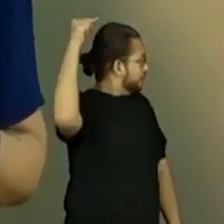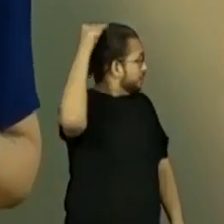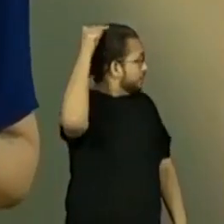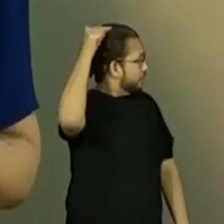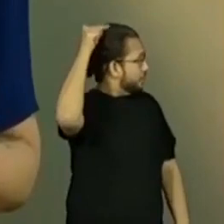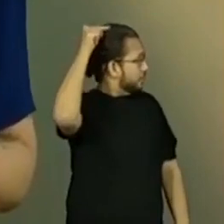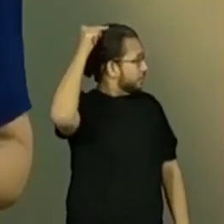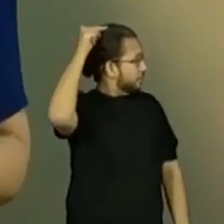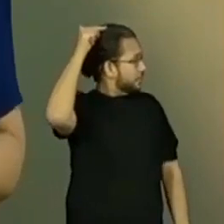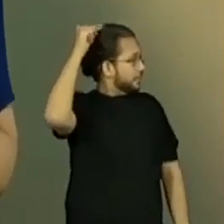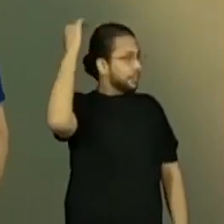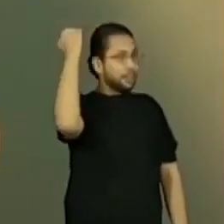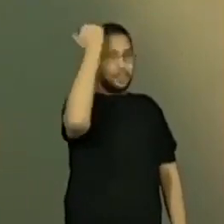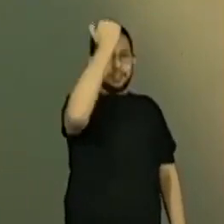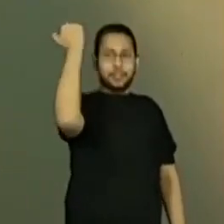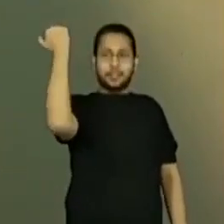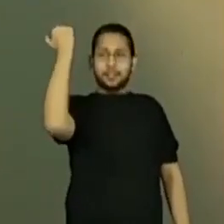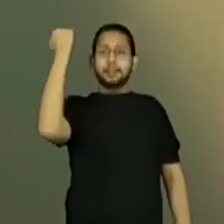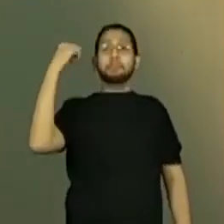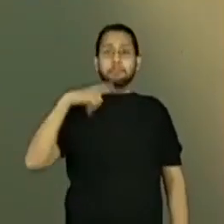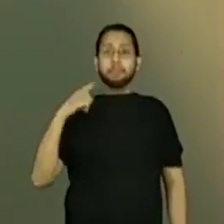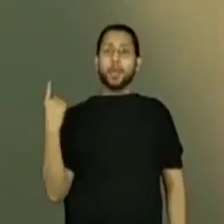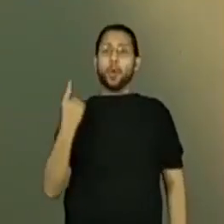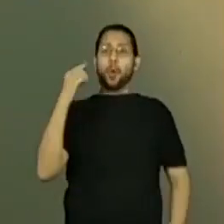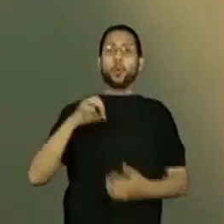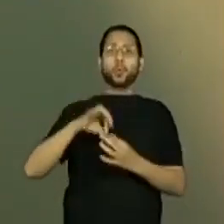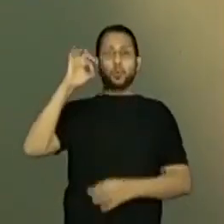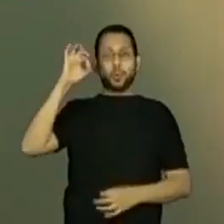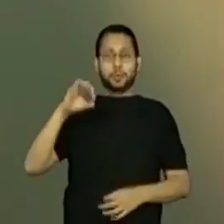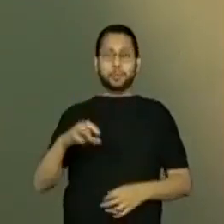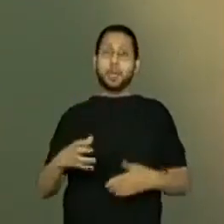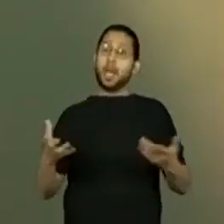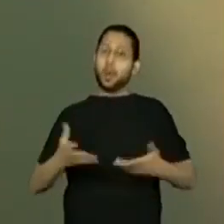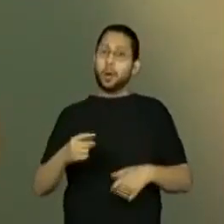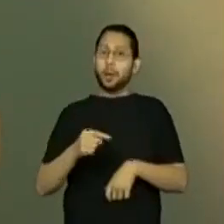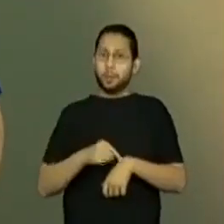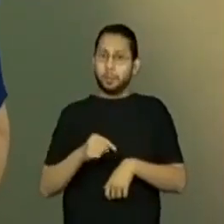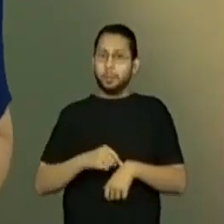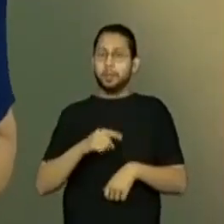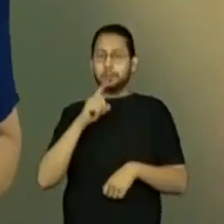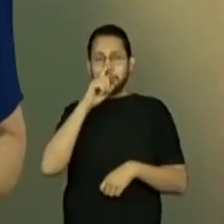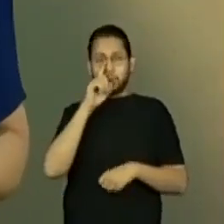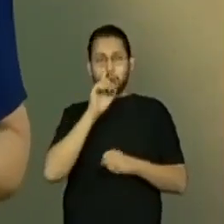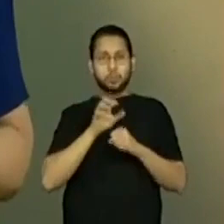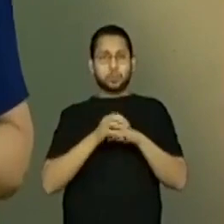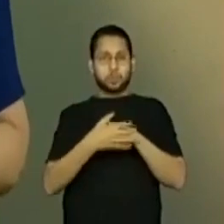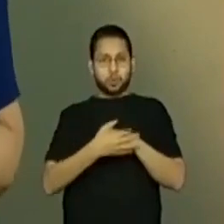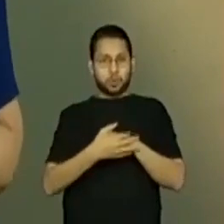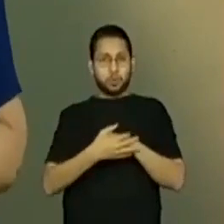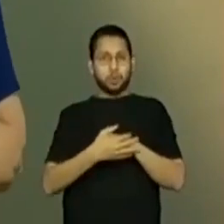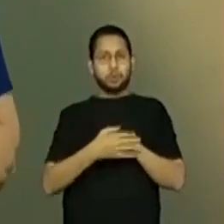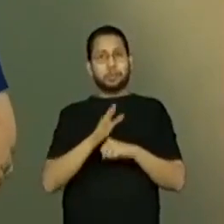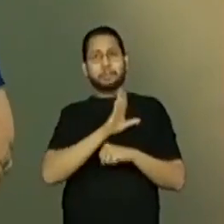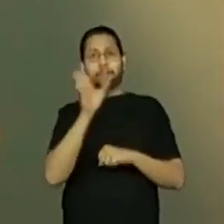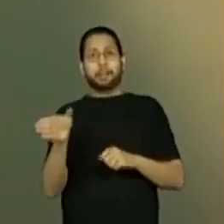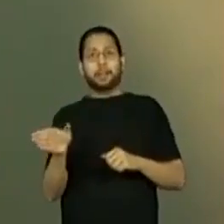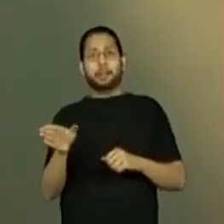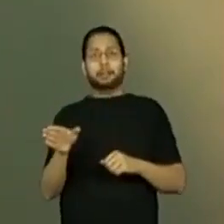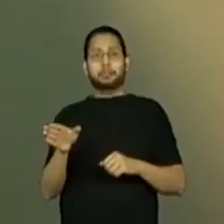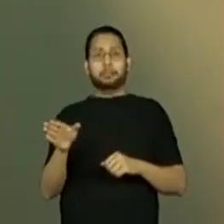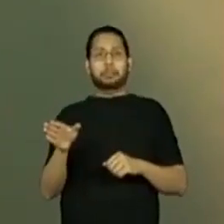foi recentemente no posto de saúde, porque a gente está no momento de ficar em casa e só sair